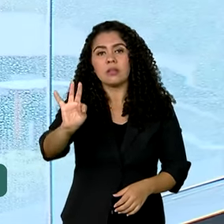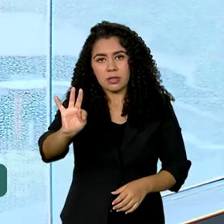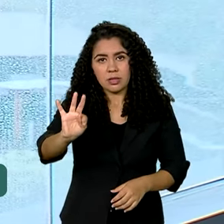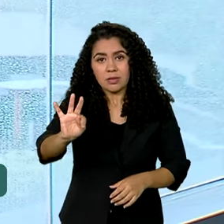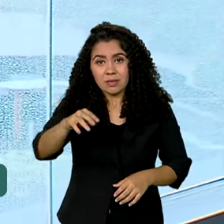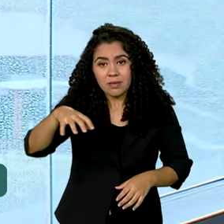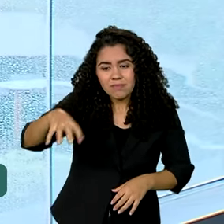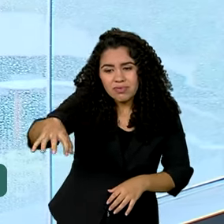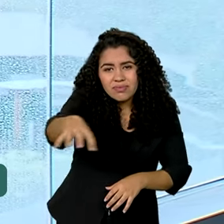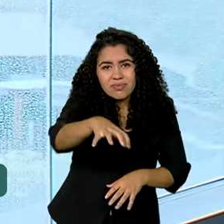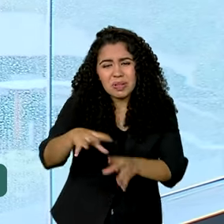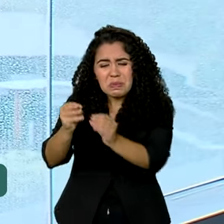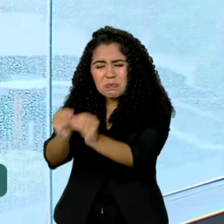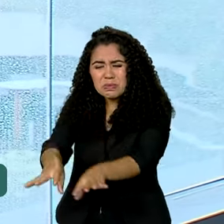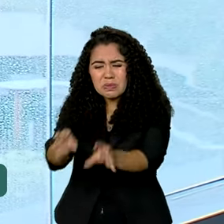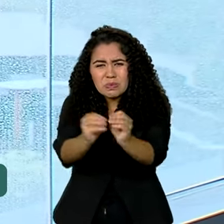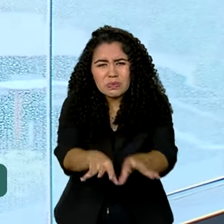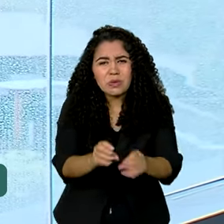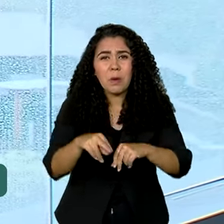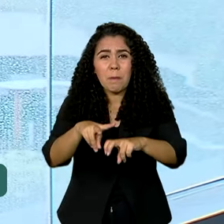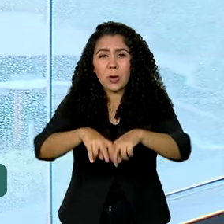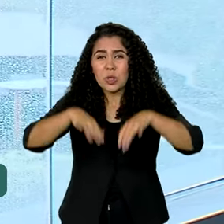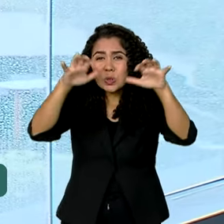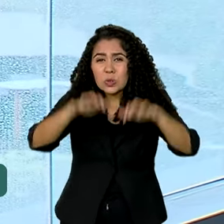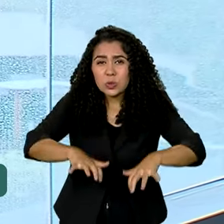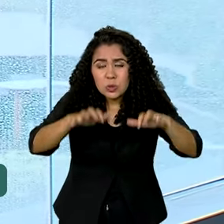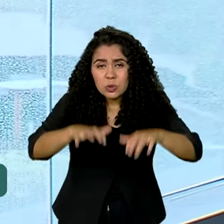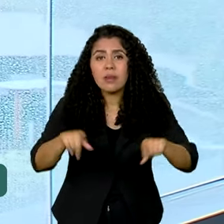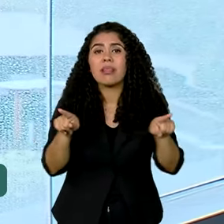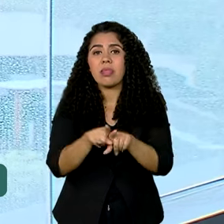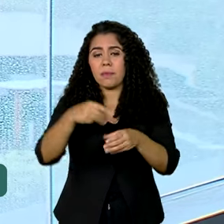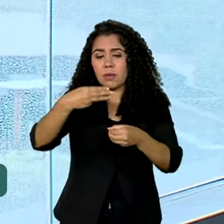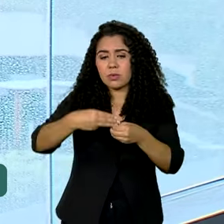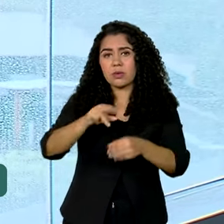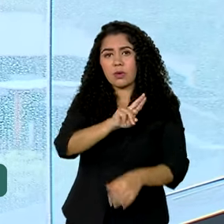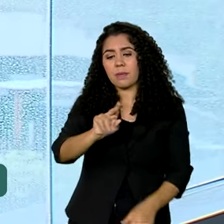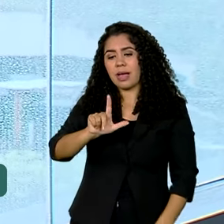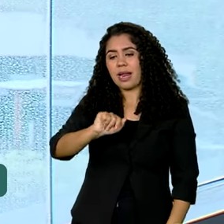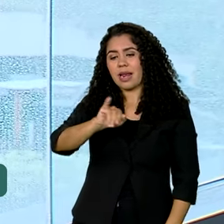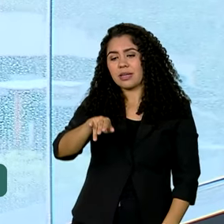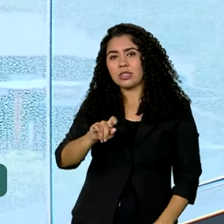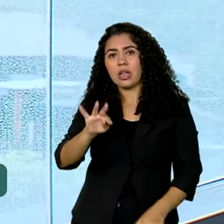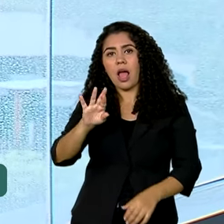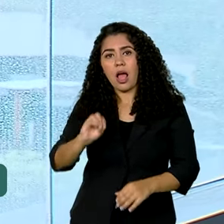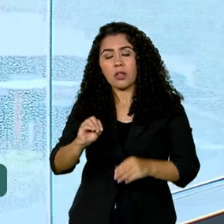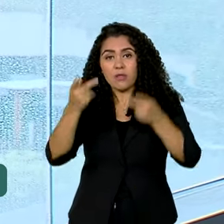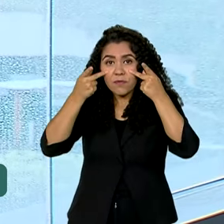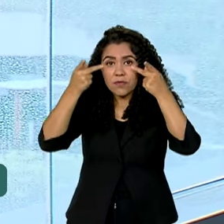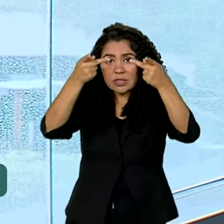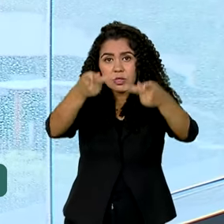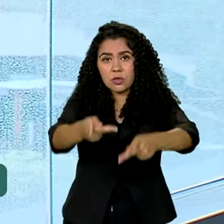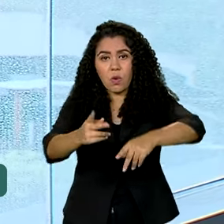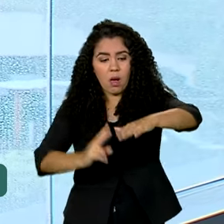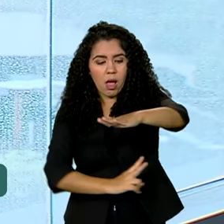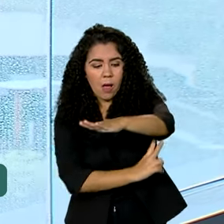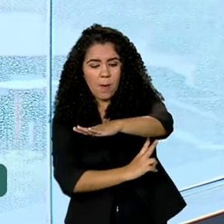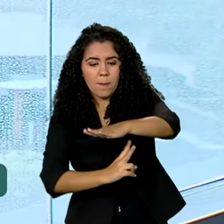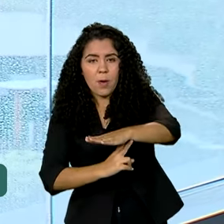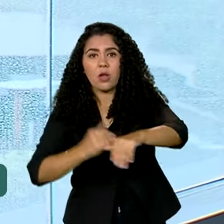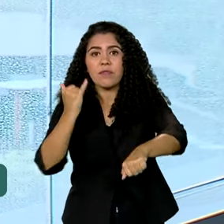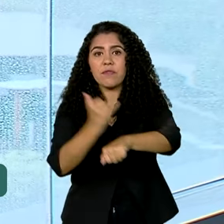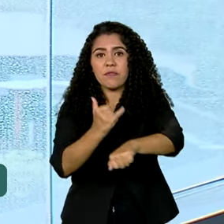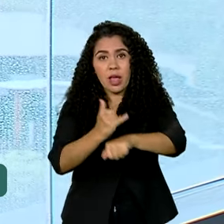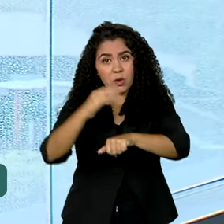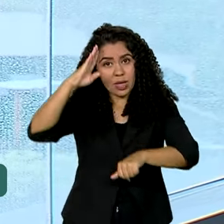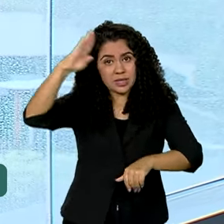deles destruídos pela enchente. Em Lajeado, Pimenta foi visitar a ponte de ferro construída pelo Exército. Também visitou